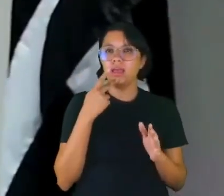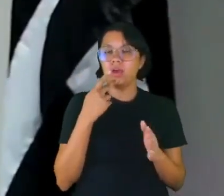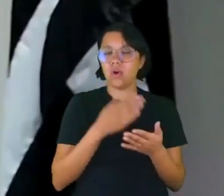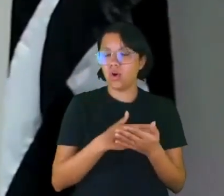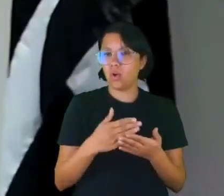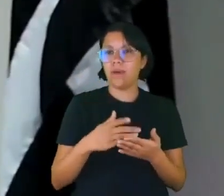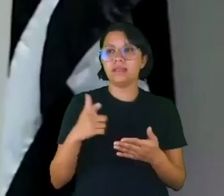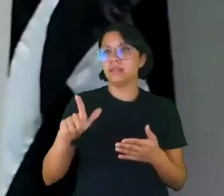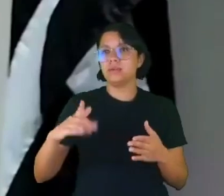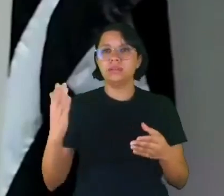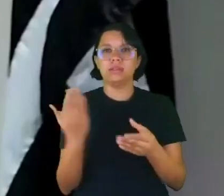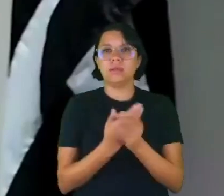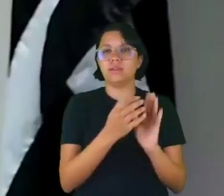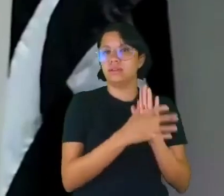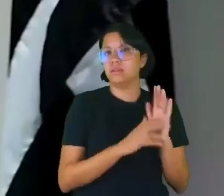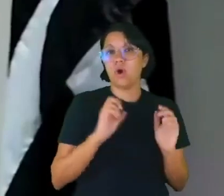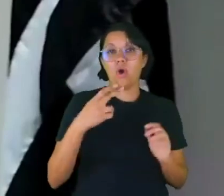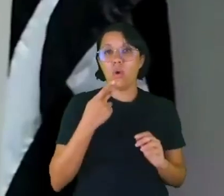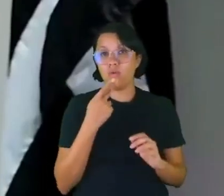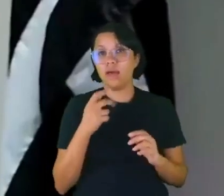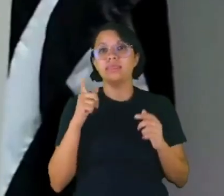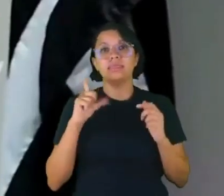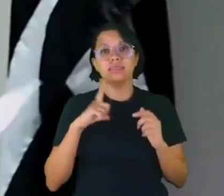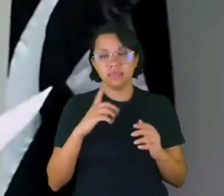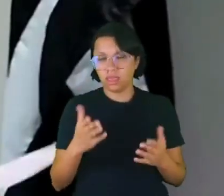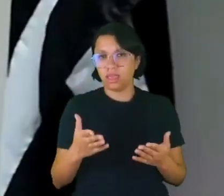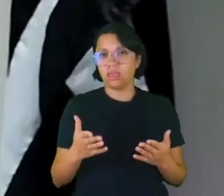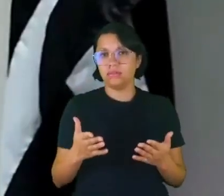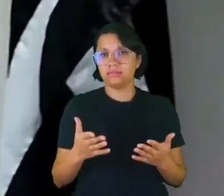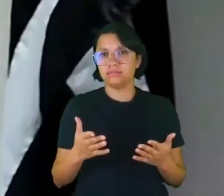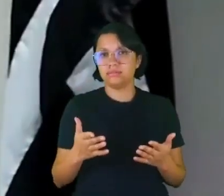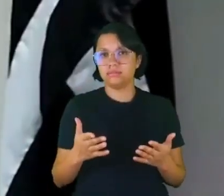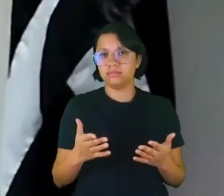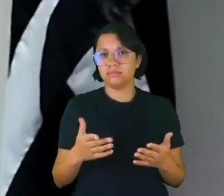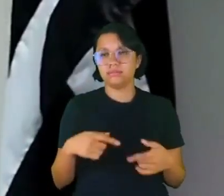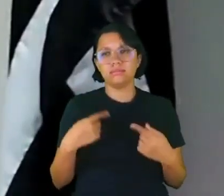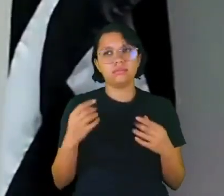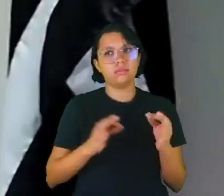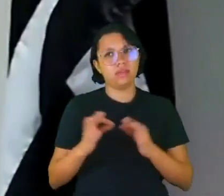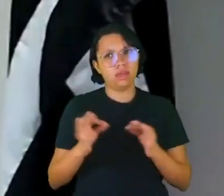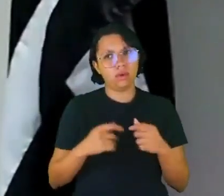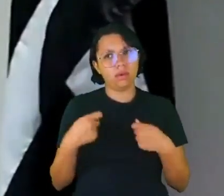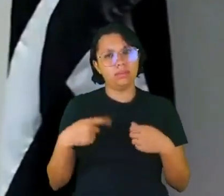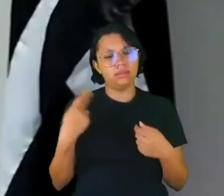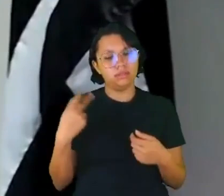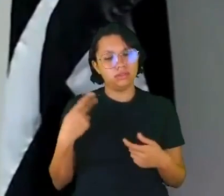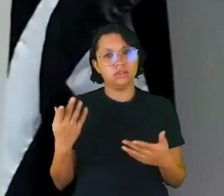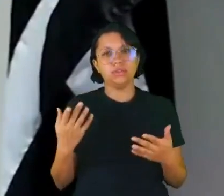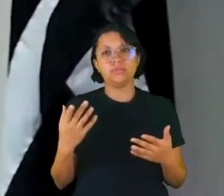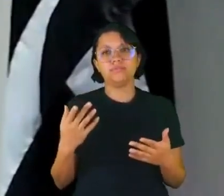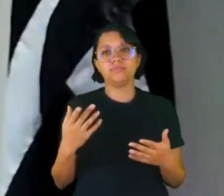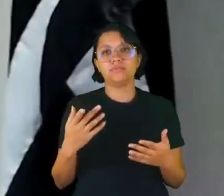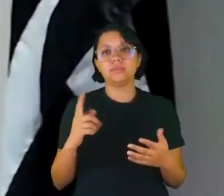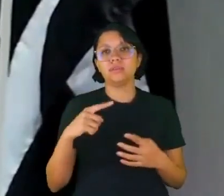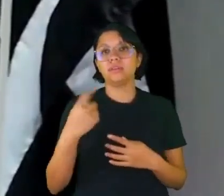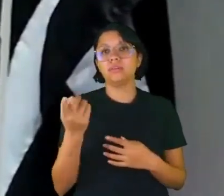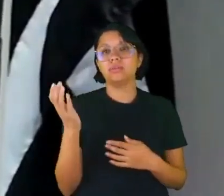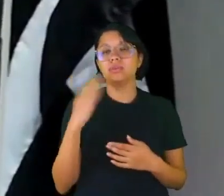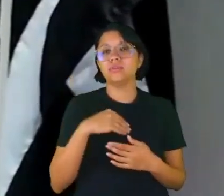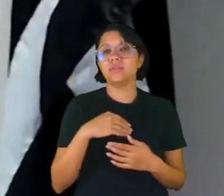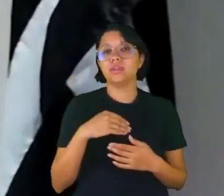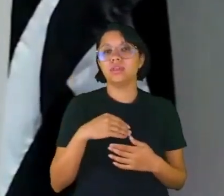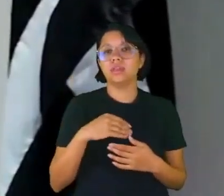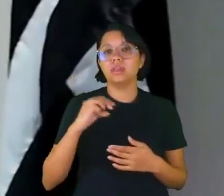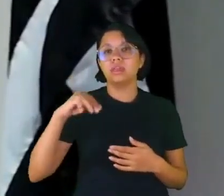nós falamos e tem embargo de declaração. E é uma coisa que nós precisamos arrumar. E logo vem